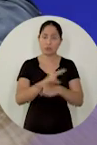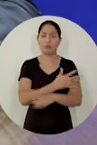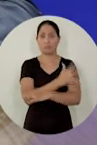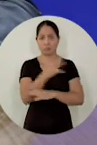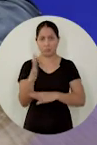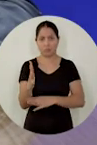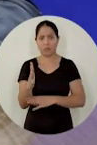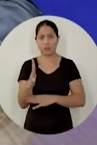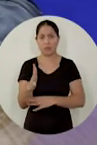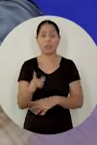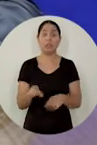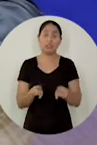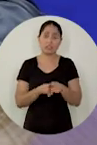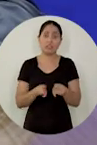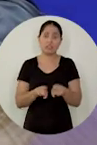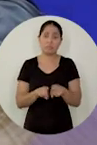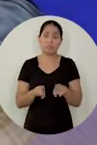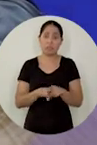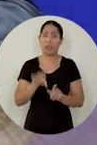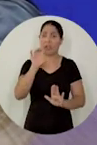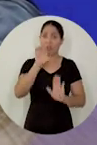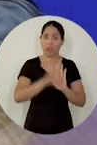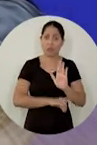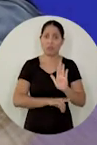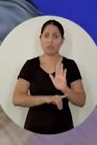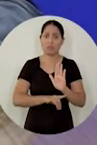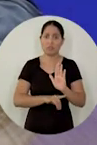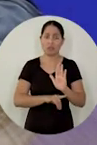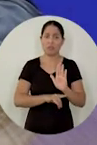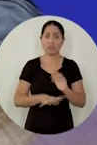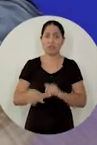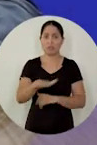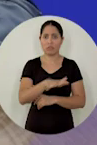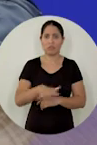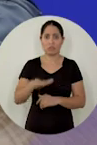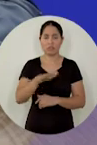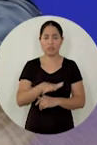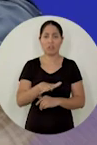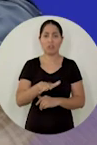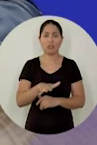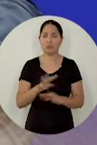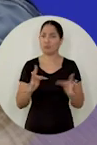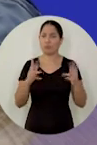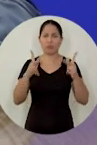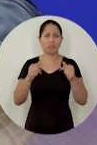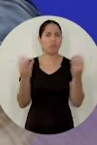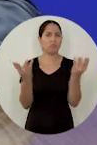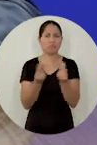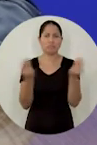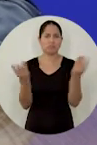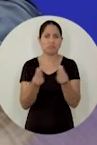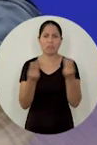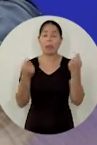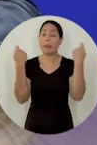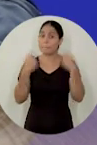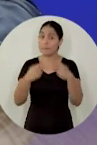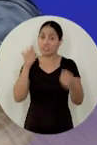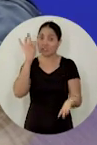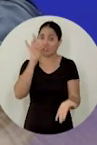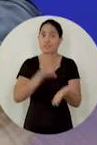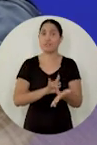proteção do meio ambiente e, sobretudo, do direito das futuras gerações a uma vida plena de qualidade